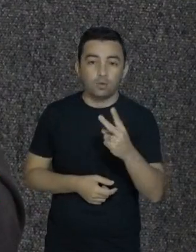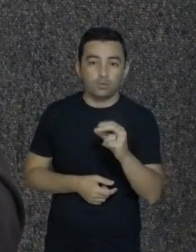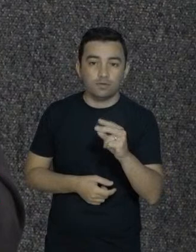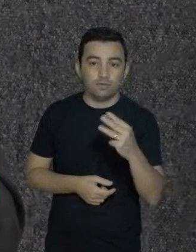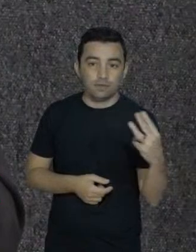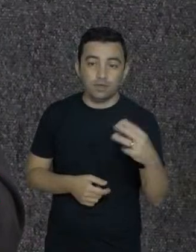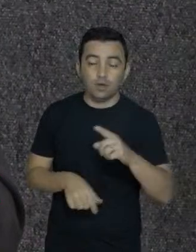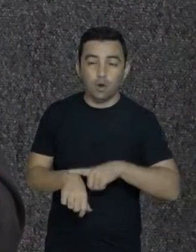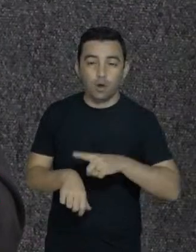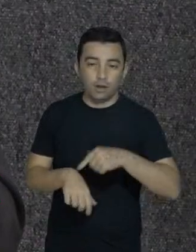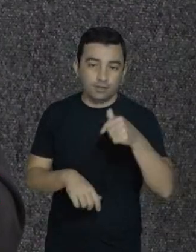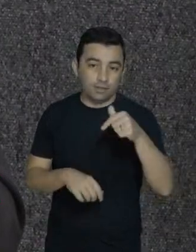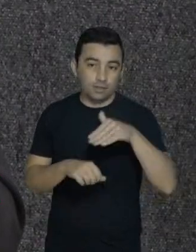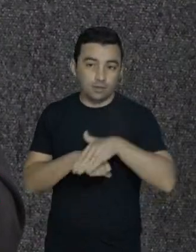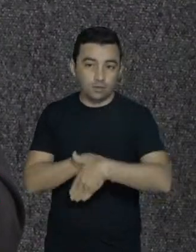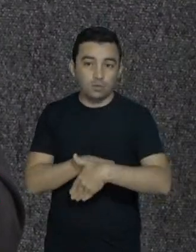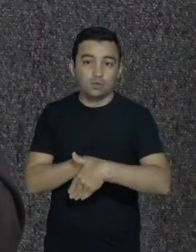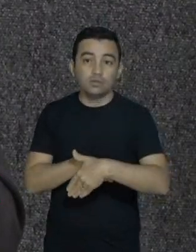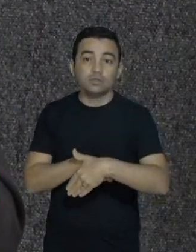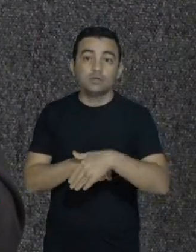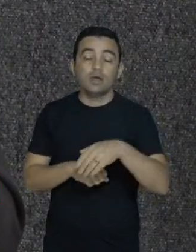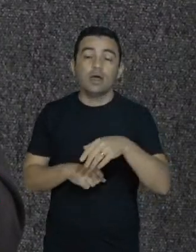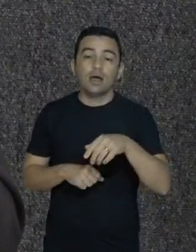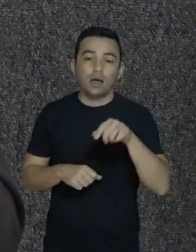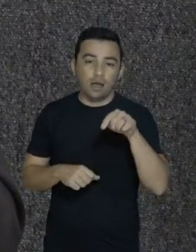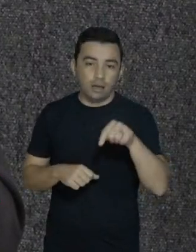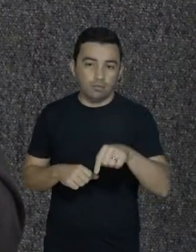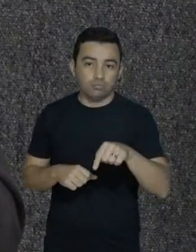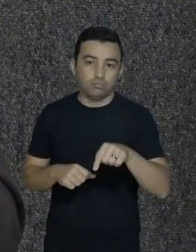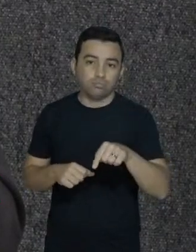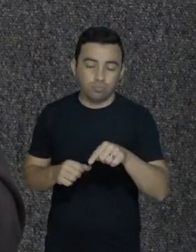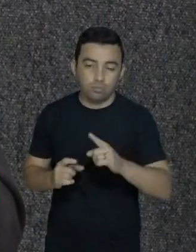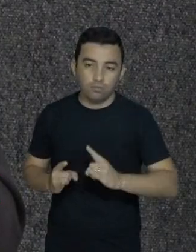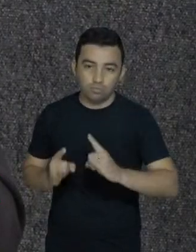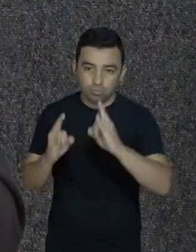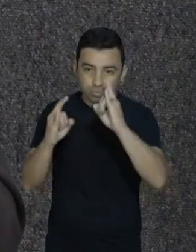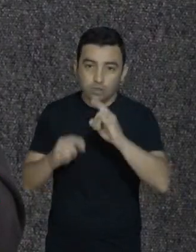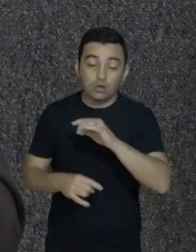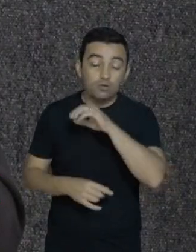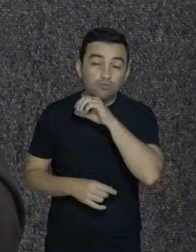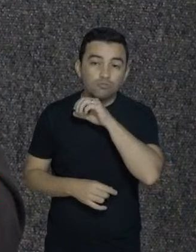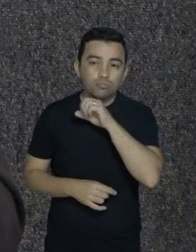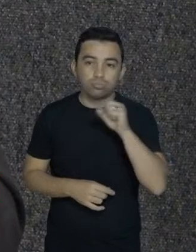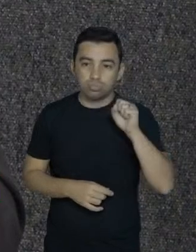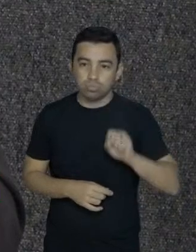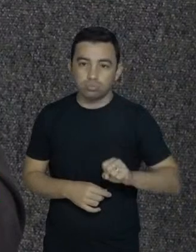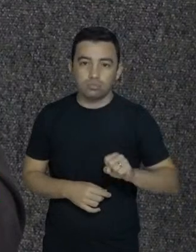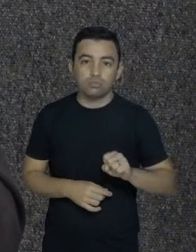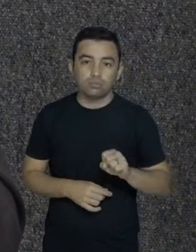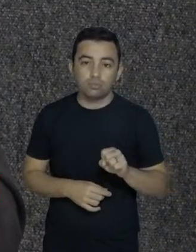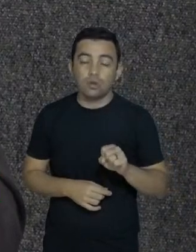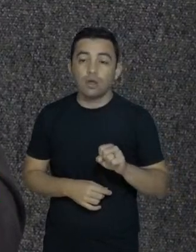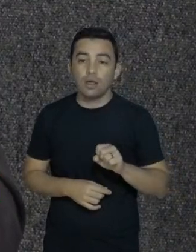às 19 horas nós dependências do centro empresarial de Jaraguá do Sul sejas